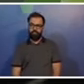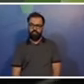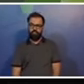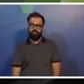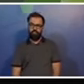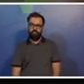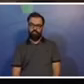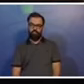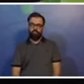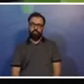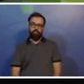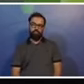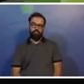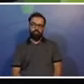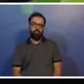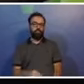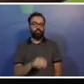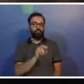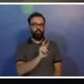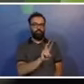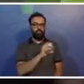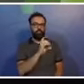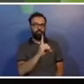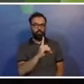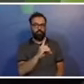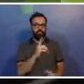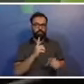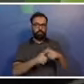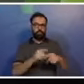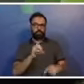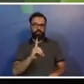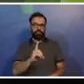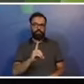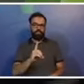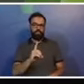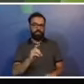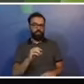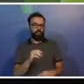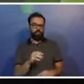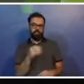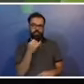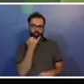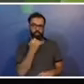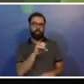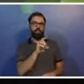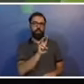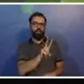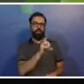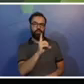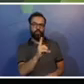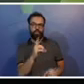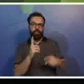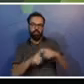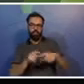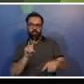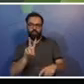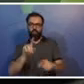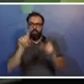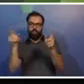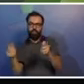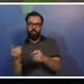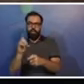essa. Então, 2D mais 2D mais 5 igual a 26, certo?